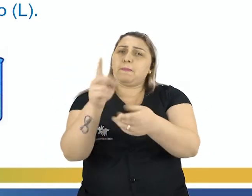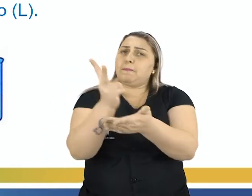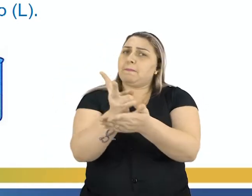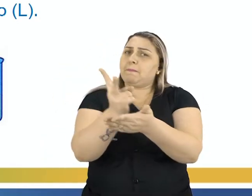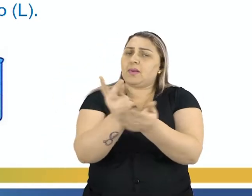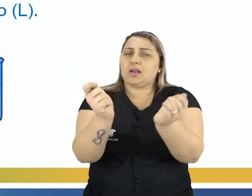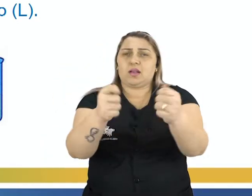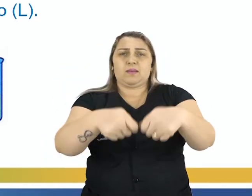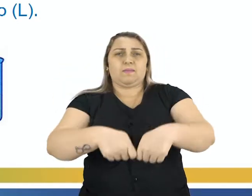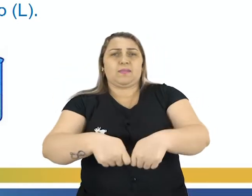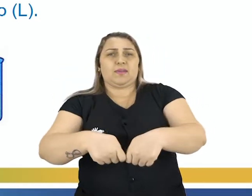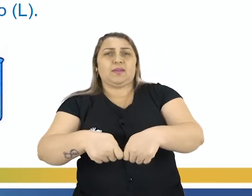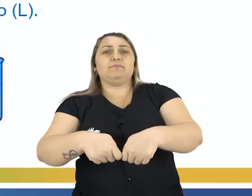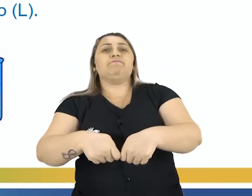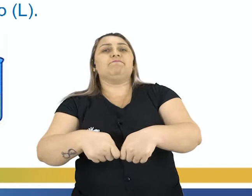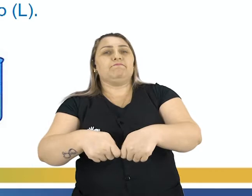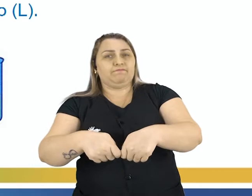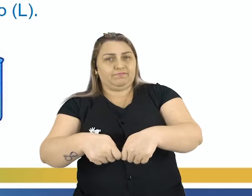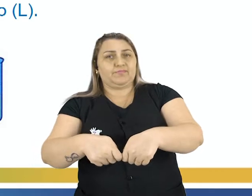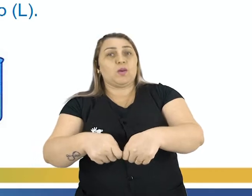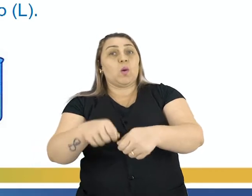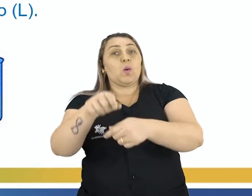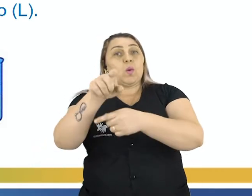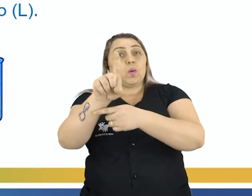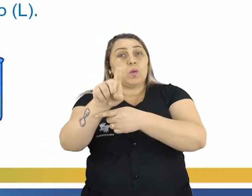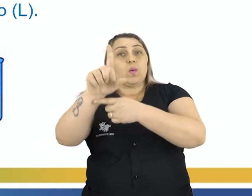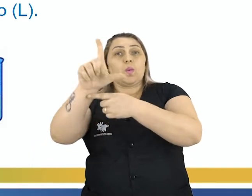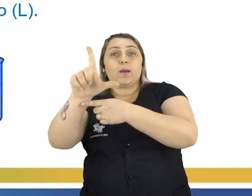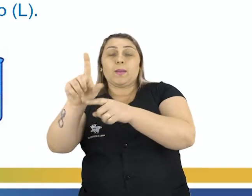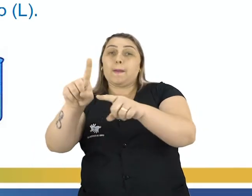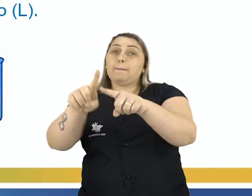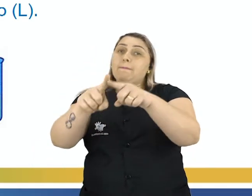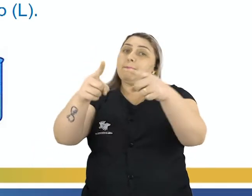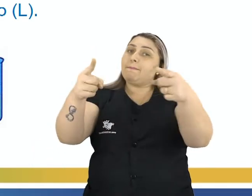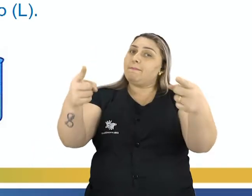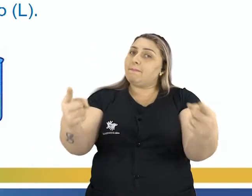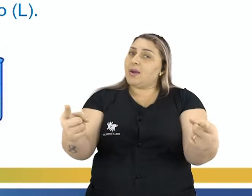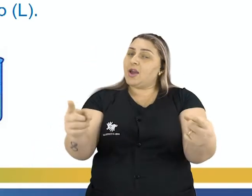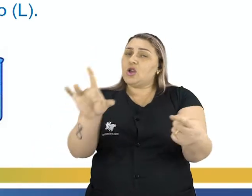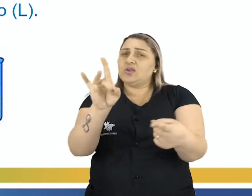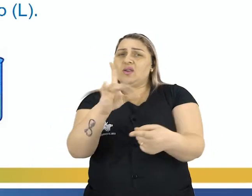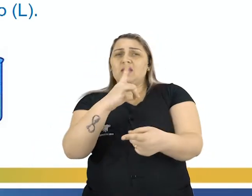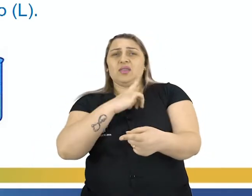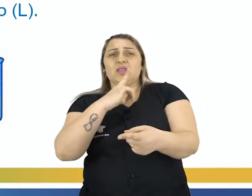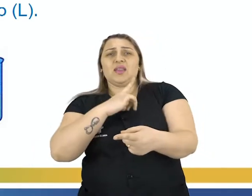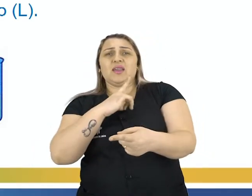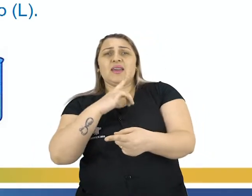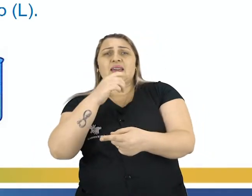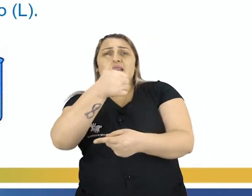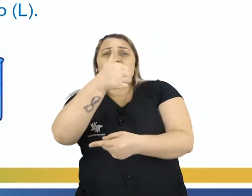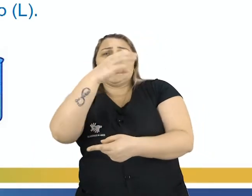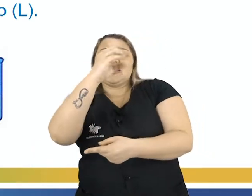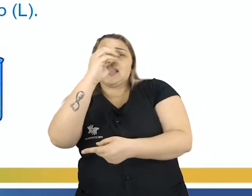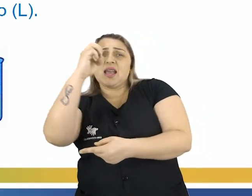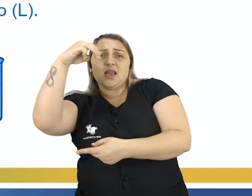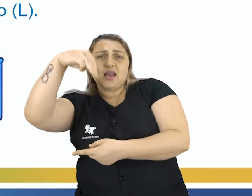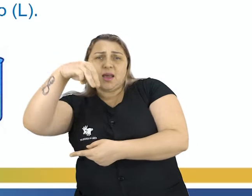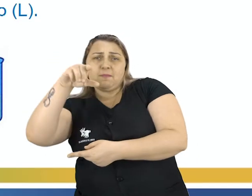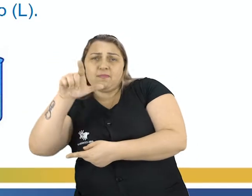mesma capacidade, que é a capacidade de 1 litro. Porém, ele só tem apenas 100